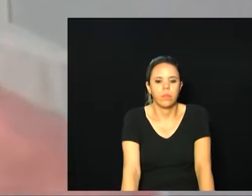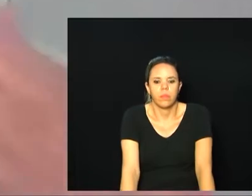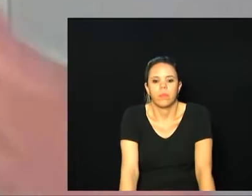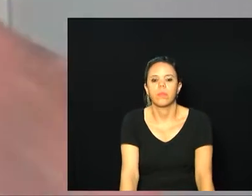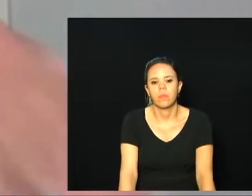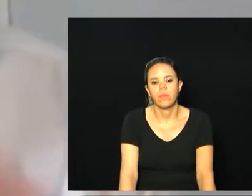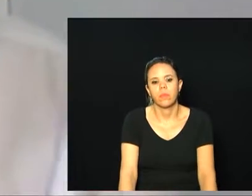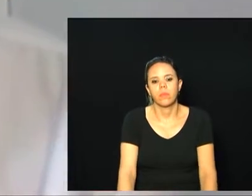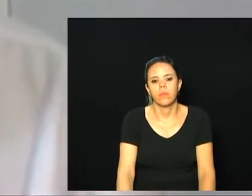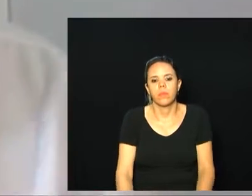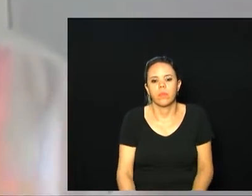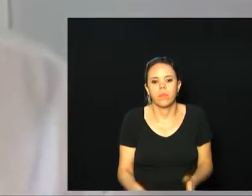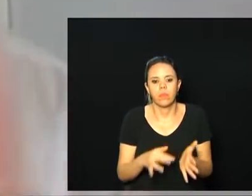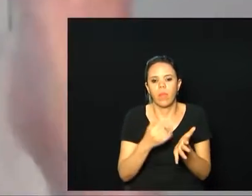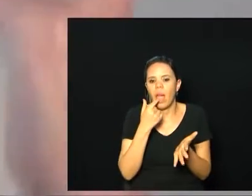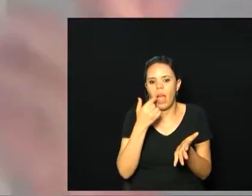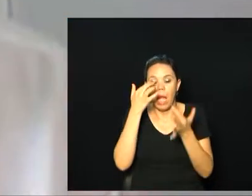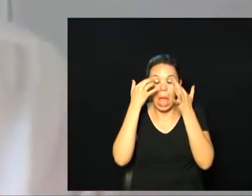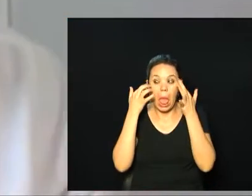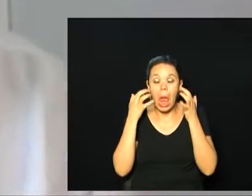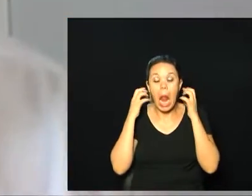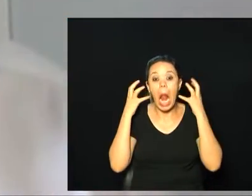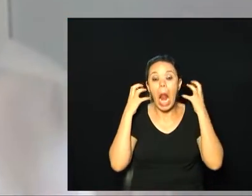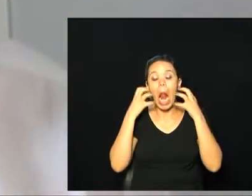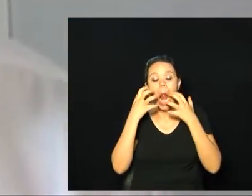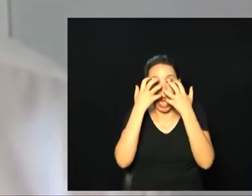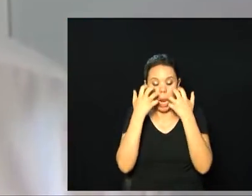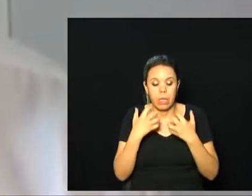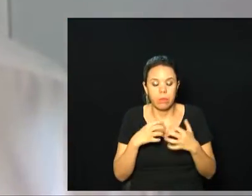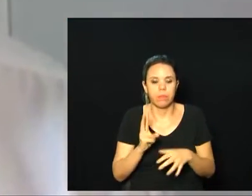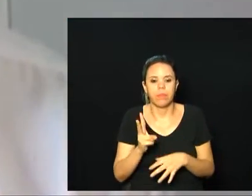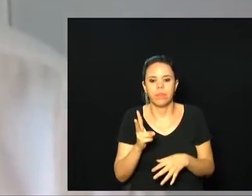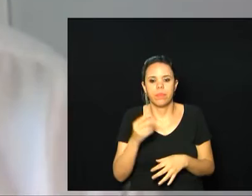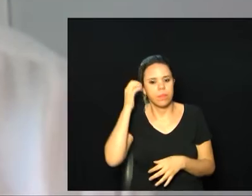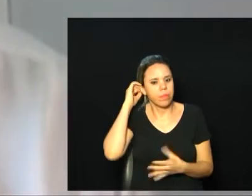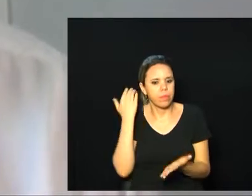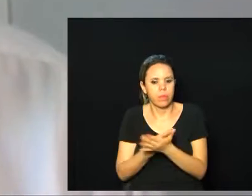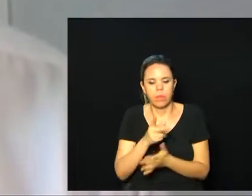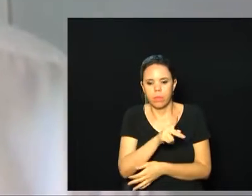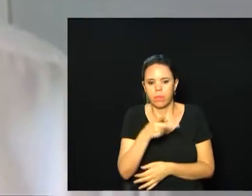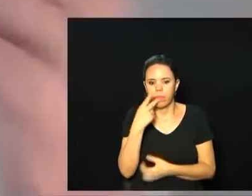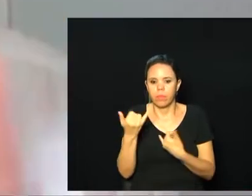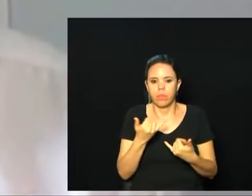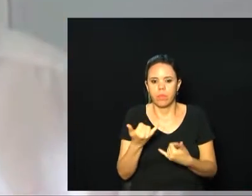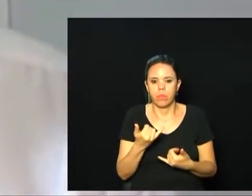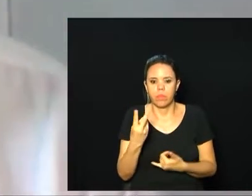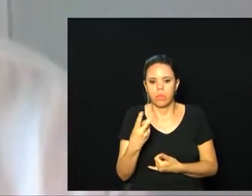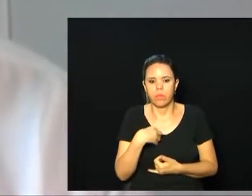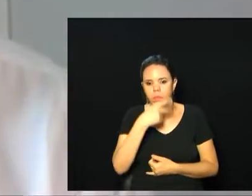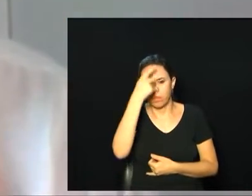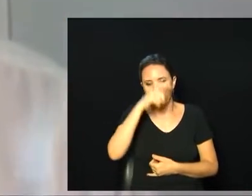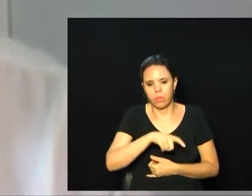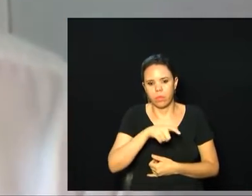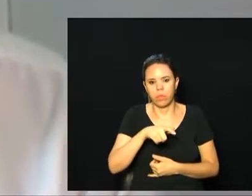gente enfia a mão na boca, no olho, coça o olho o tempo todo. Eu tive aula com um professor que ele dizia que existem dois tipos de pessoa.